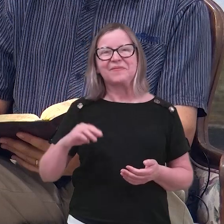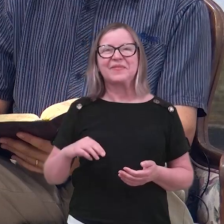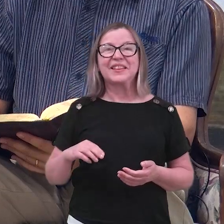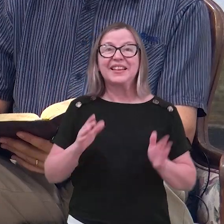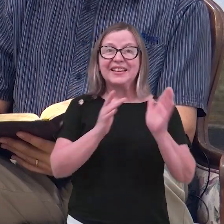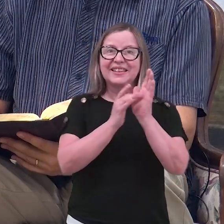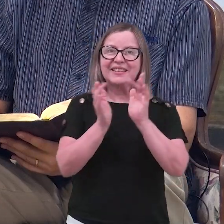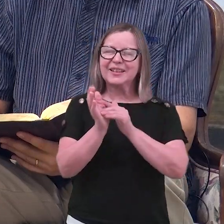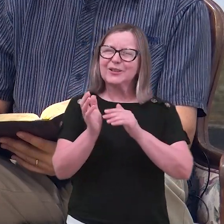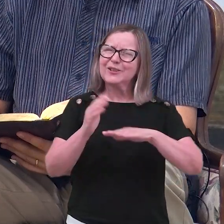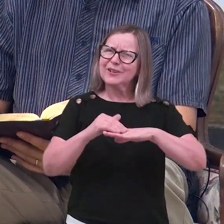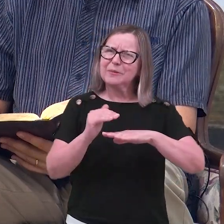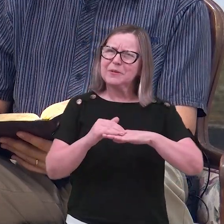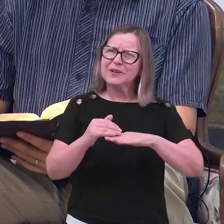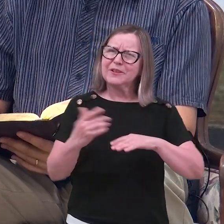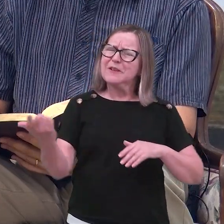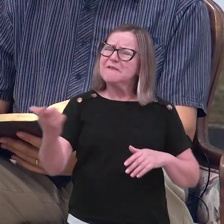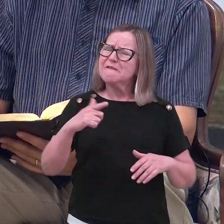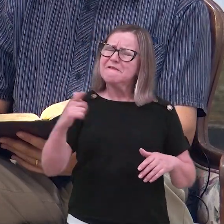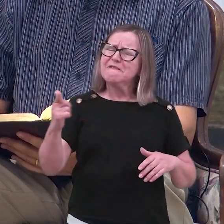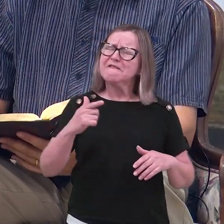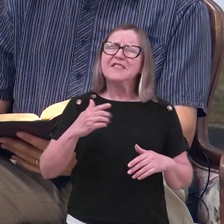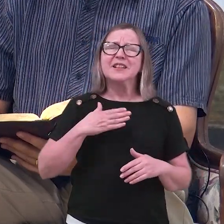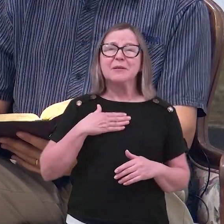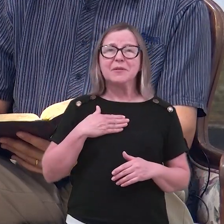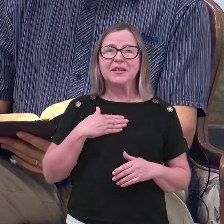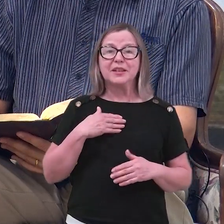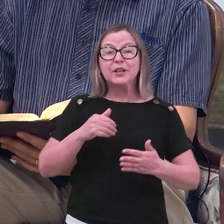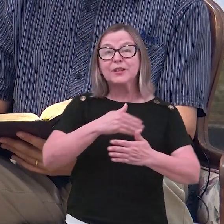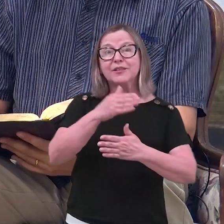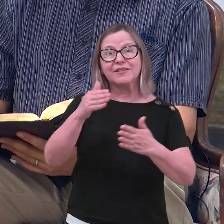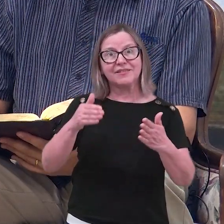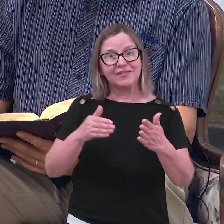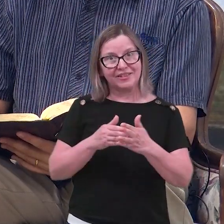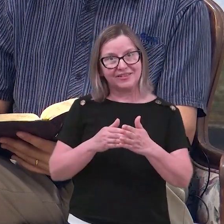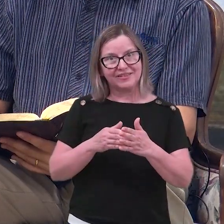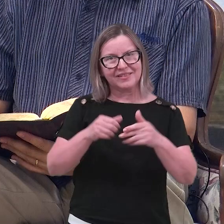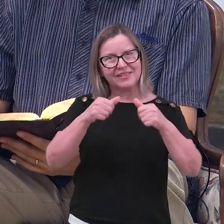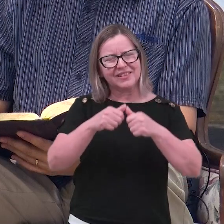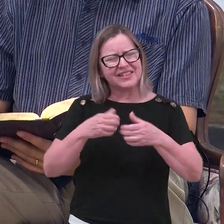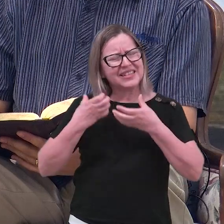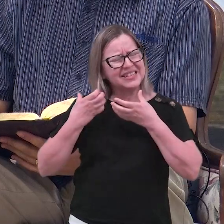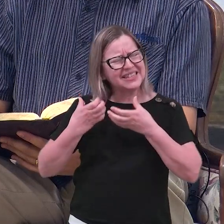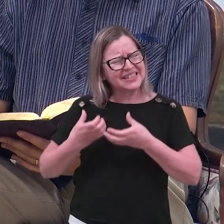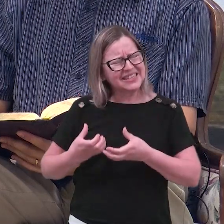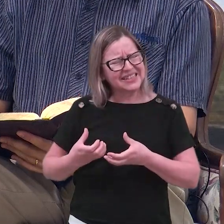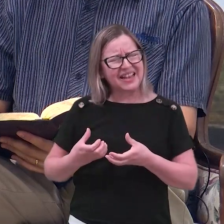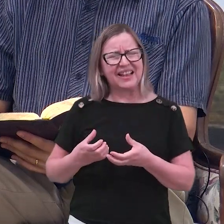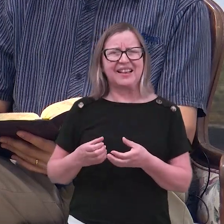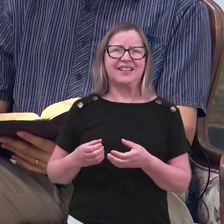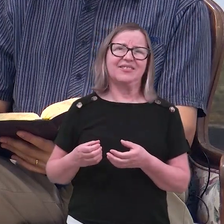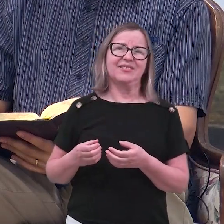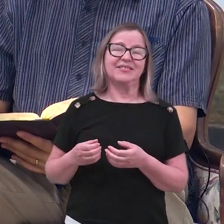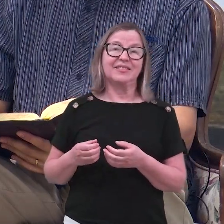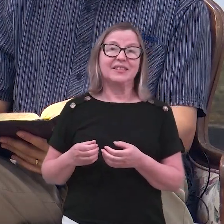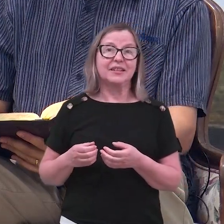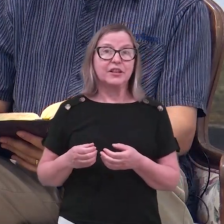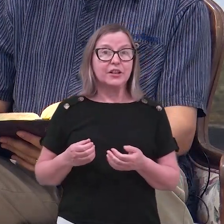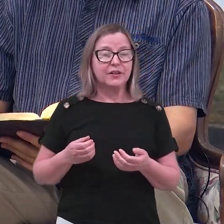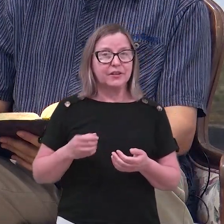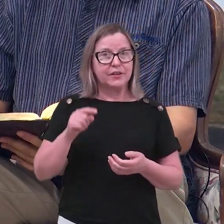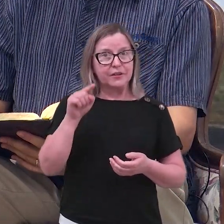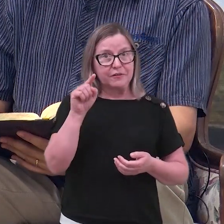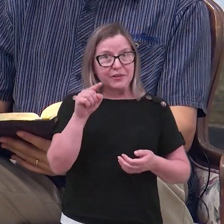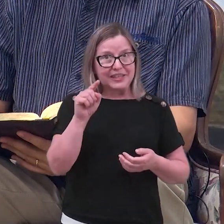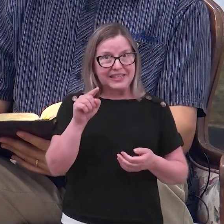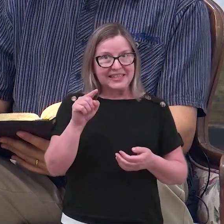esse convite, vinde a mim, todos que estáis cansados, sobrecarregados. Você